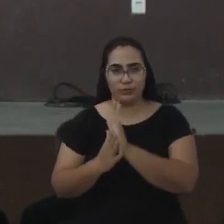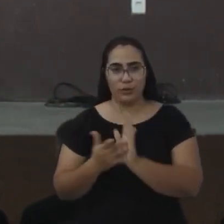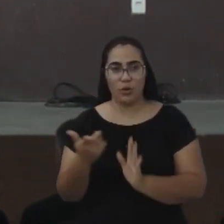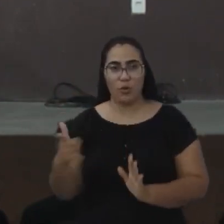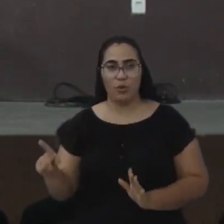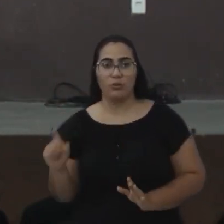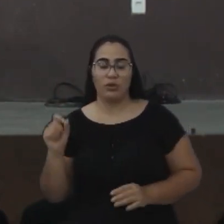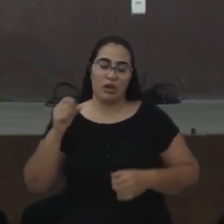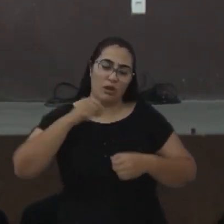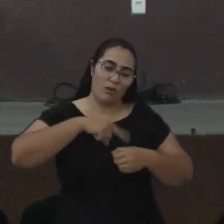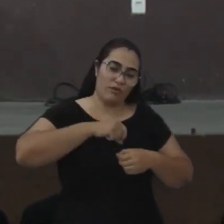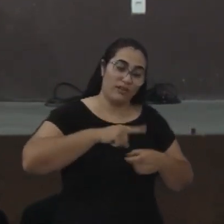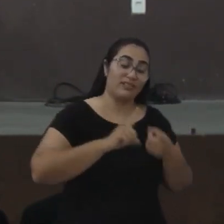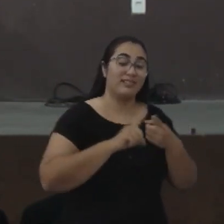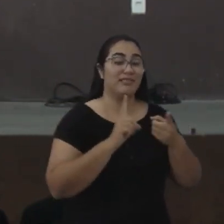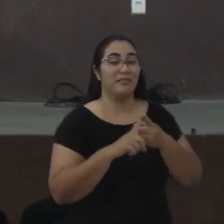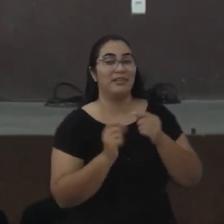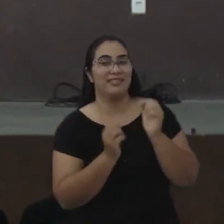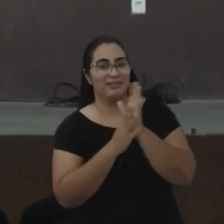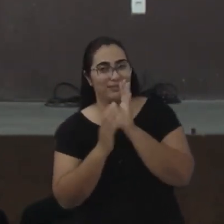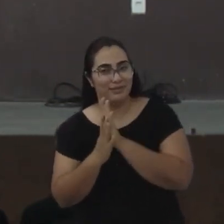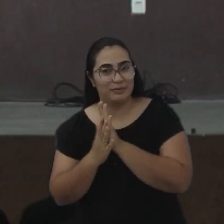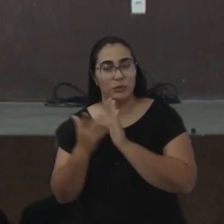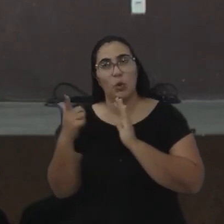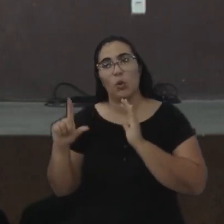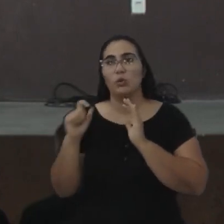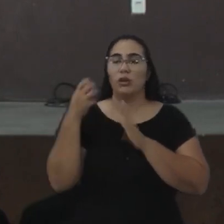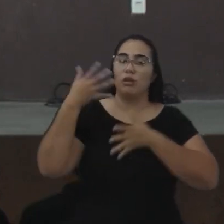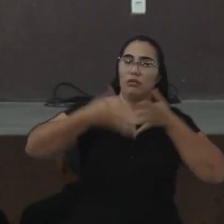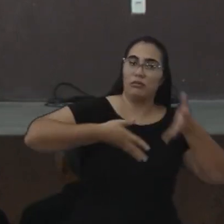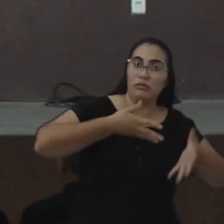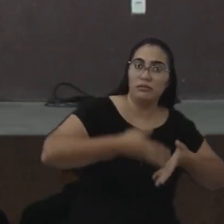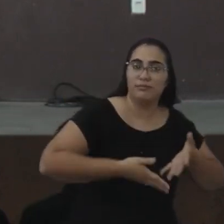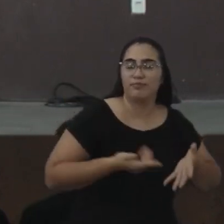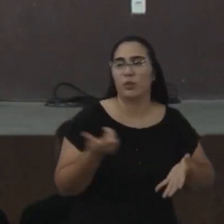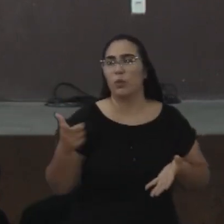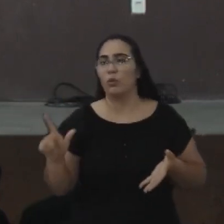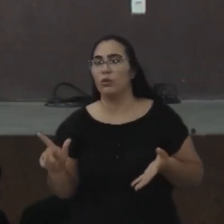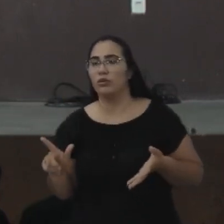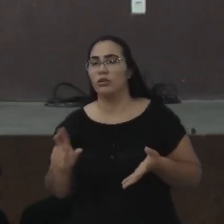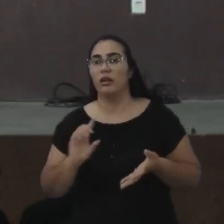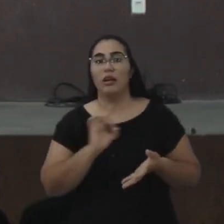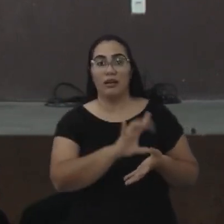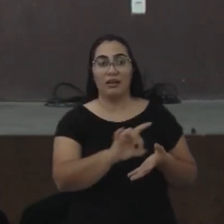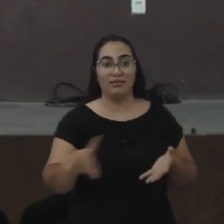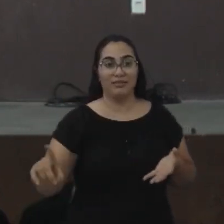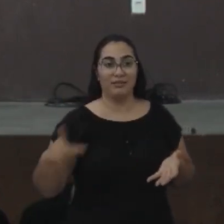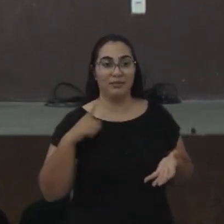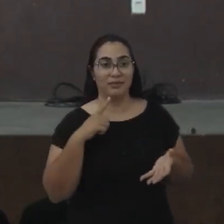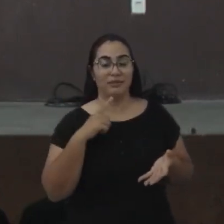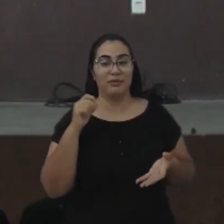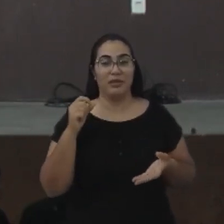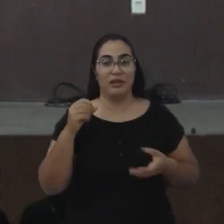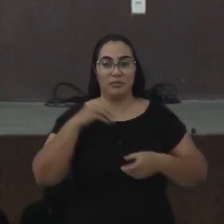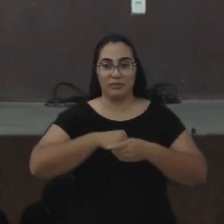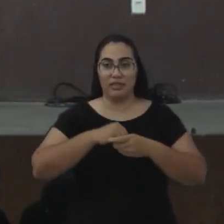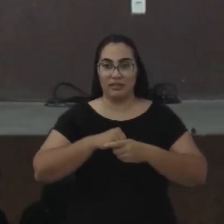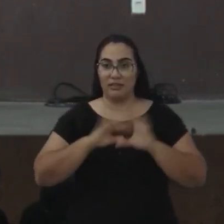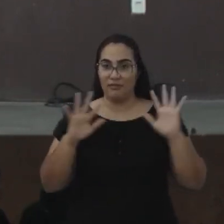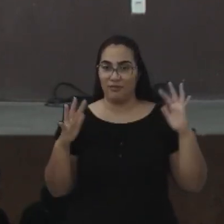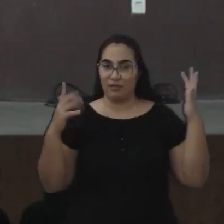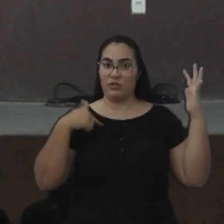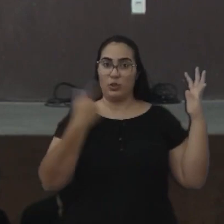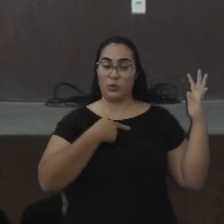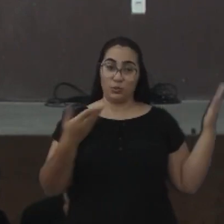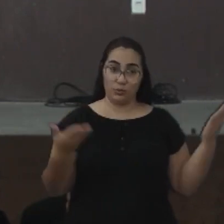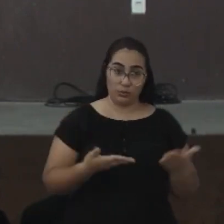a oferta e o louvor, outro traz o dom de libras, outro traz... Ou seja, cada um traz para essa grande festa que estamos aqui, traz